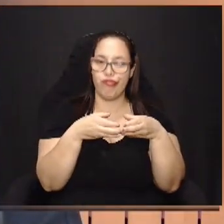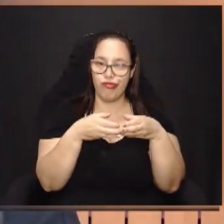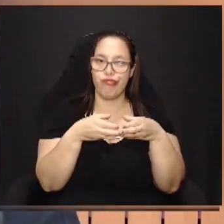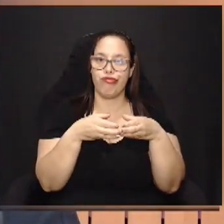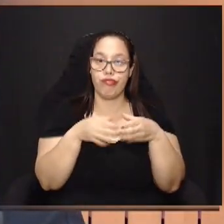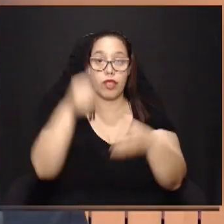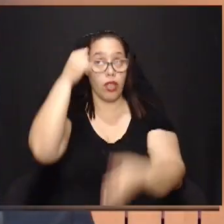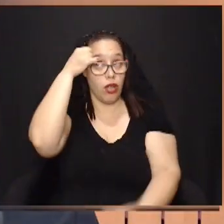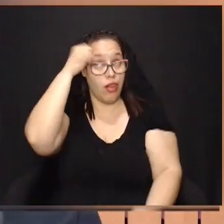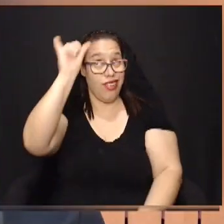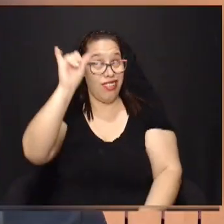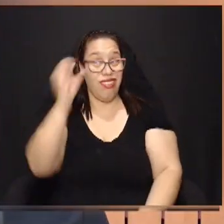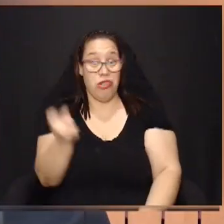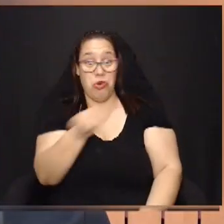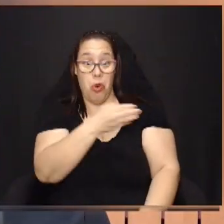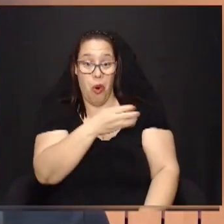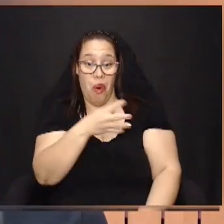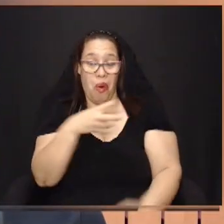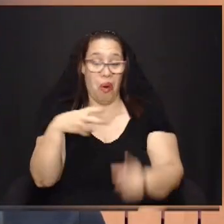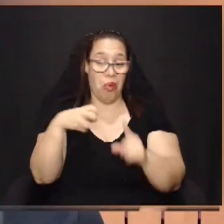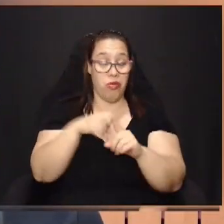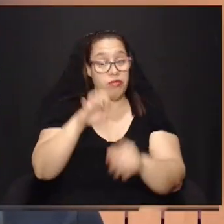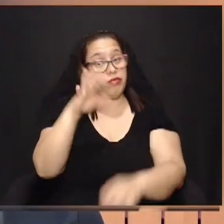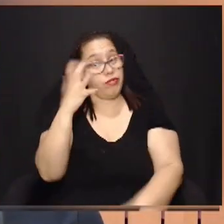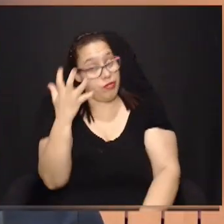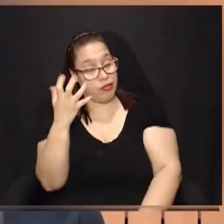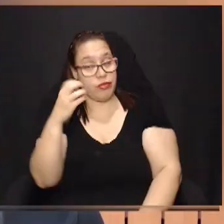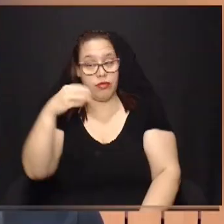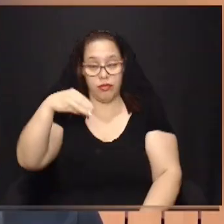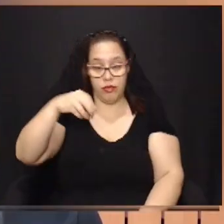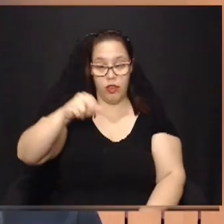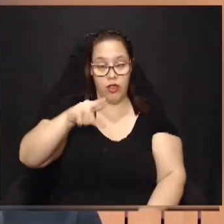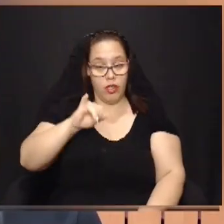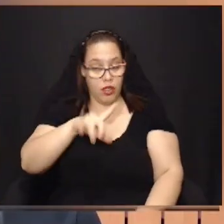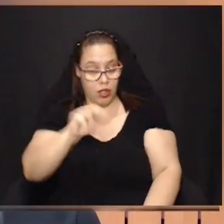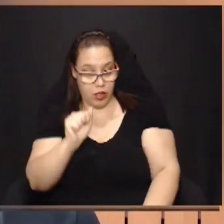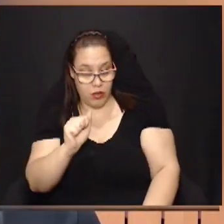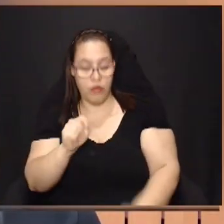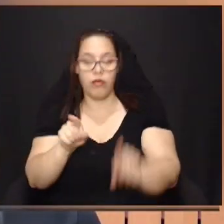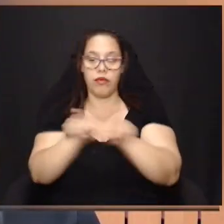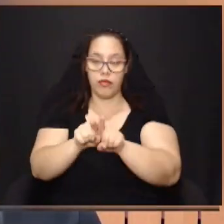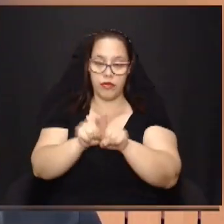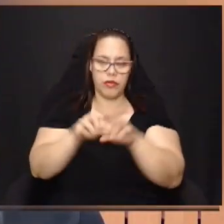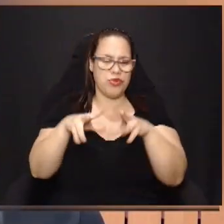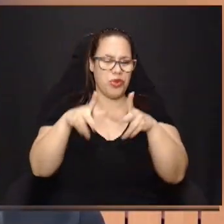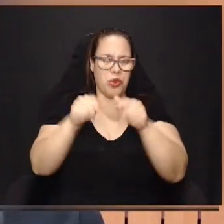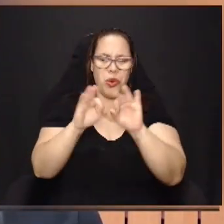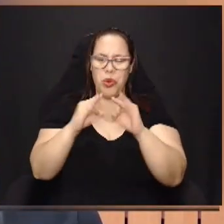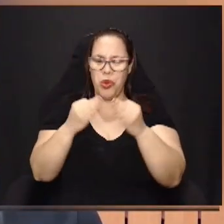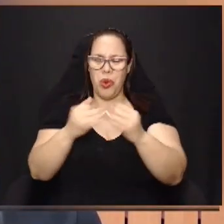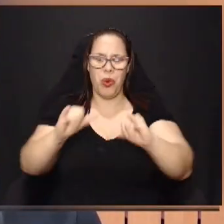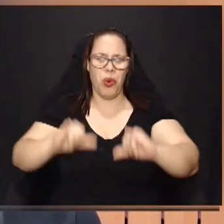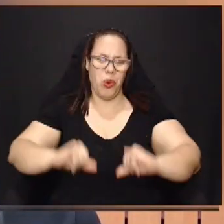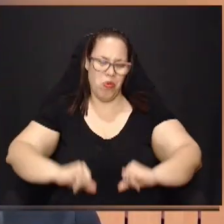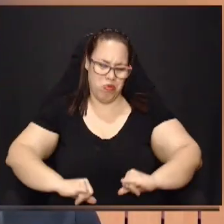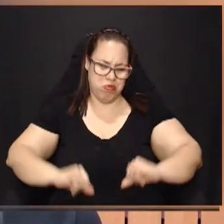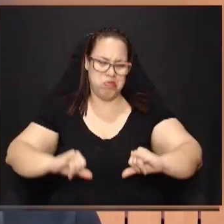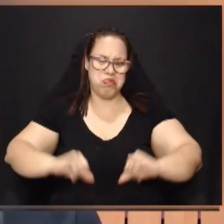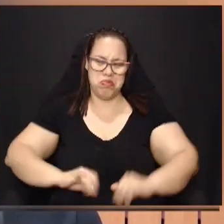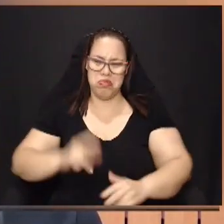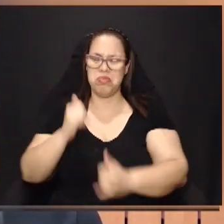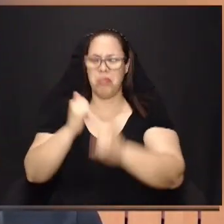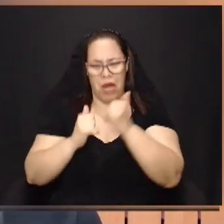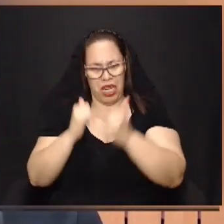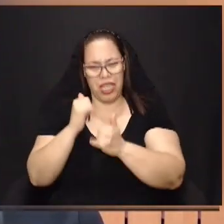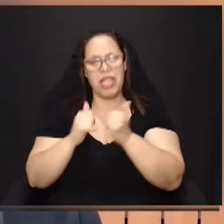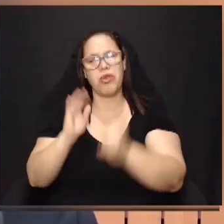novos acidentes, como aconteceu com a Manuela, e também por todas as famílias que sofreram com acidentes semelhantes,